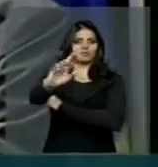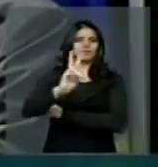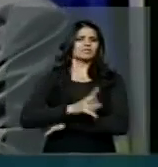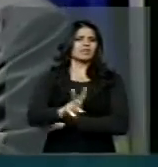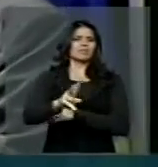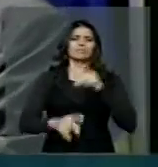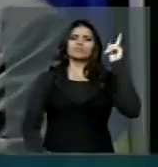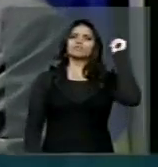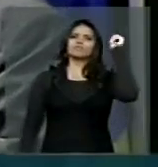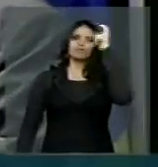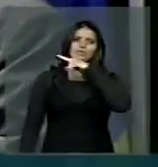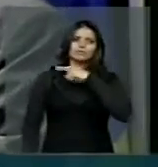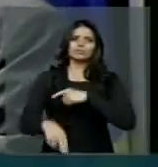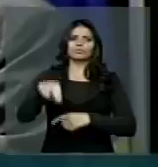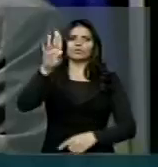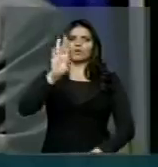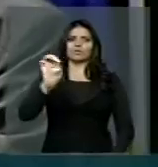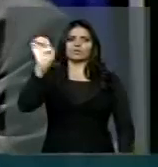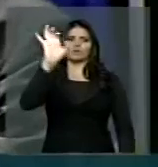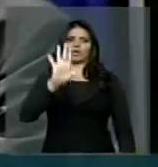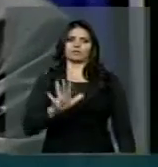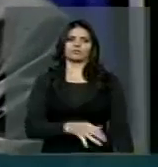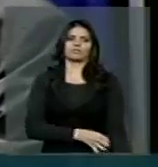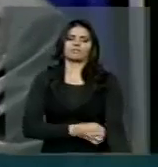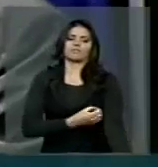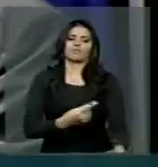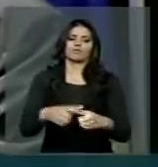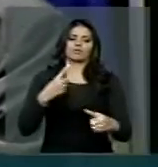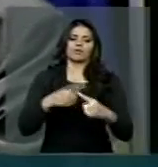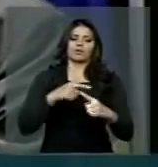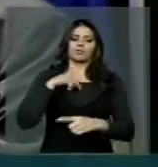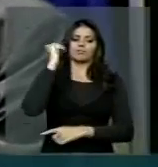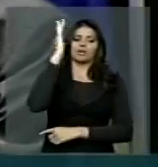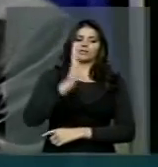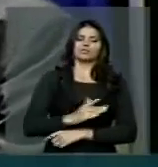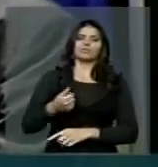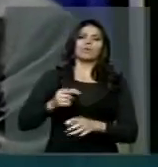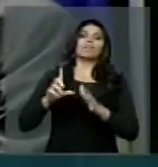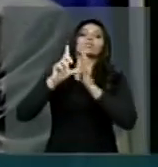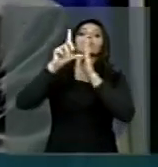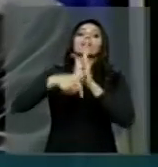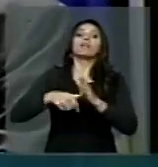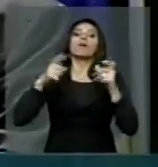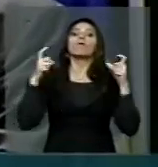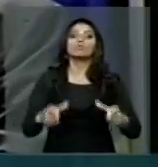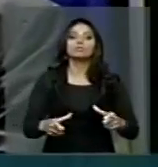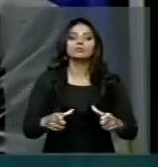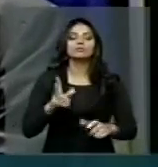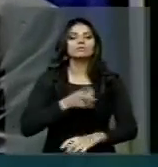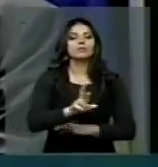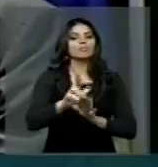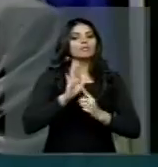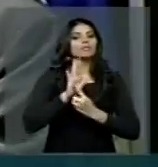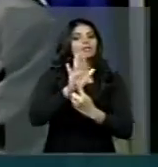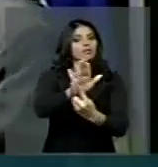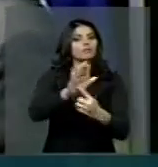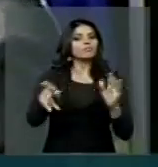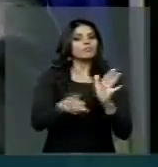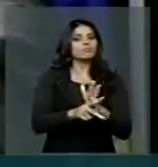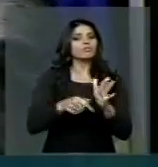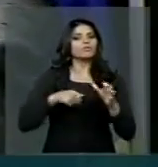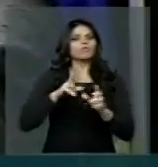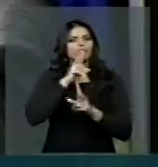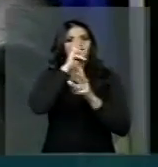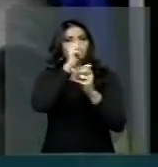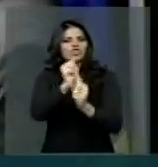sempre, o Brasil dos grotões mais atrasados, sempre representando forças